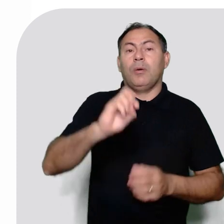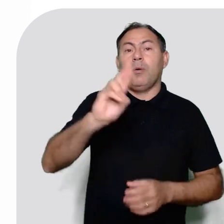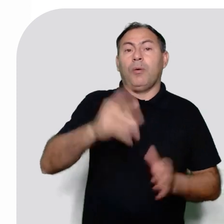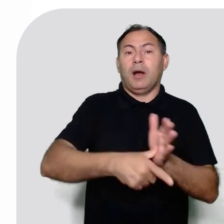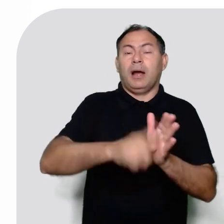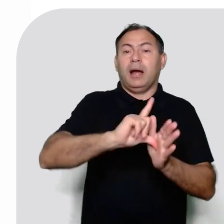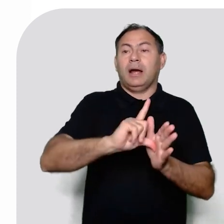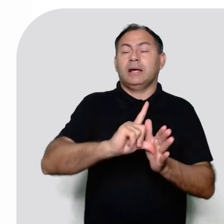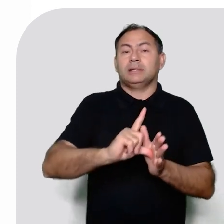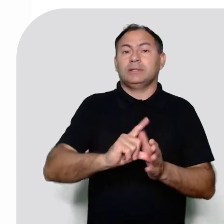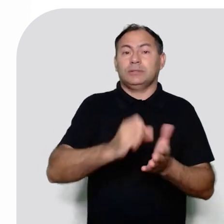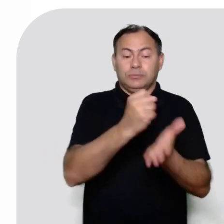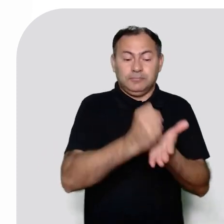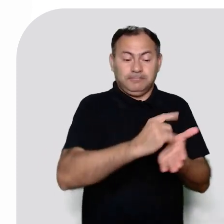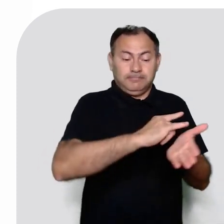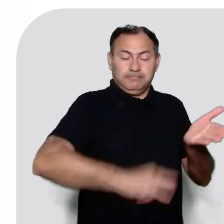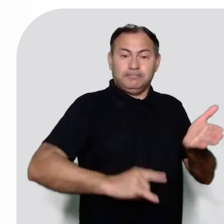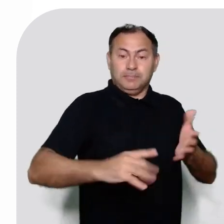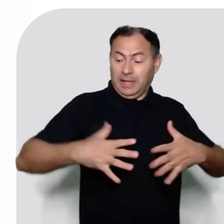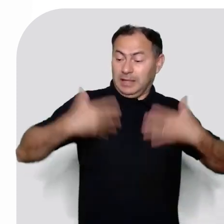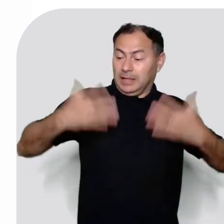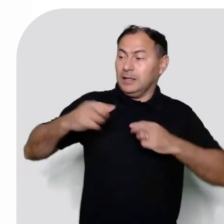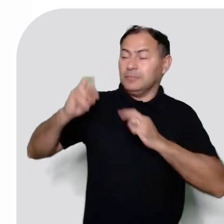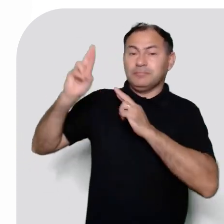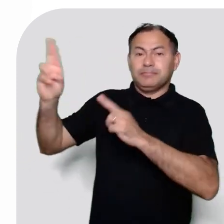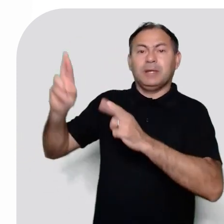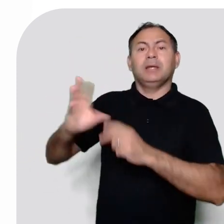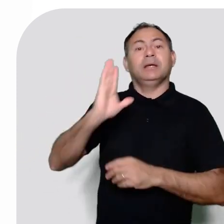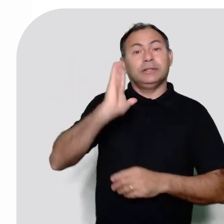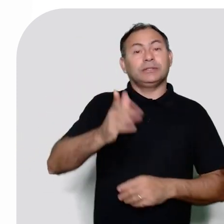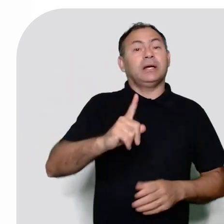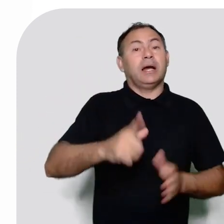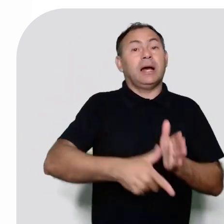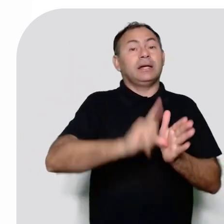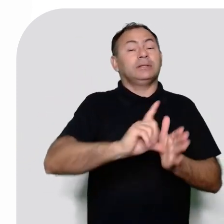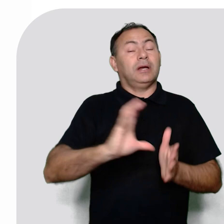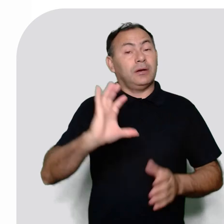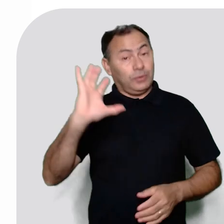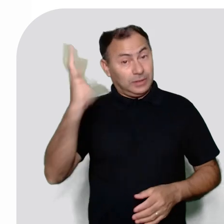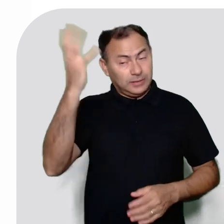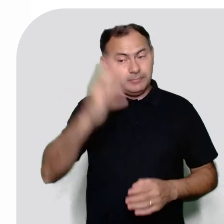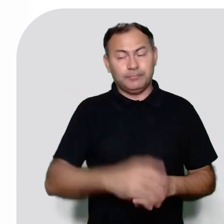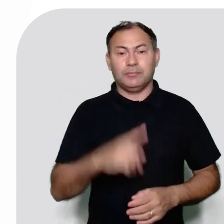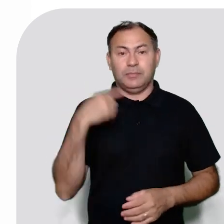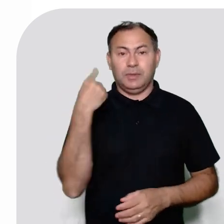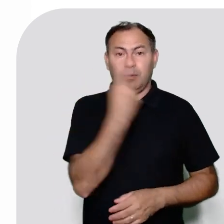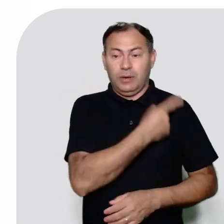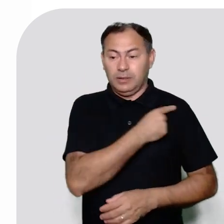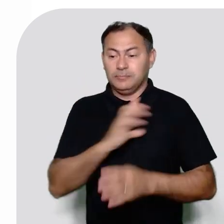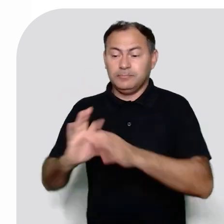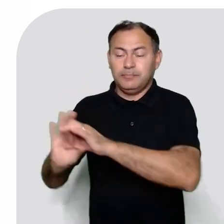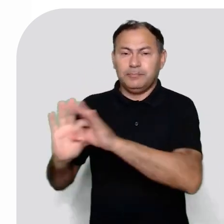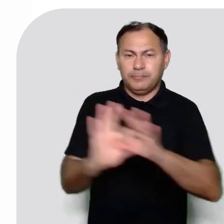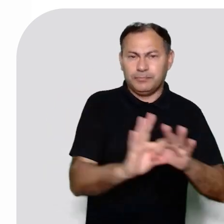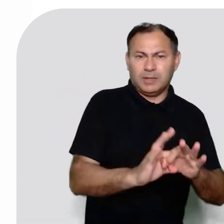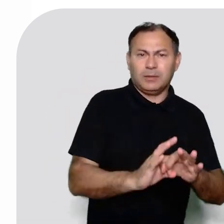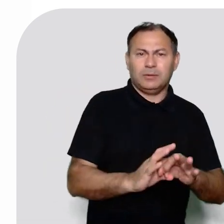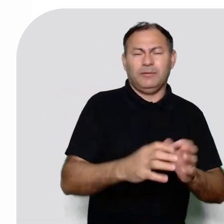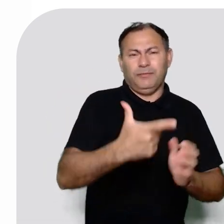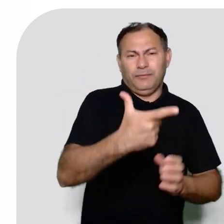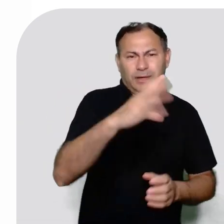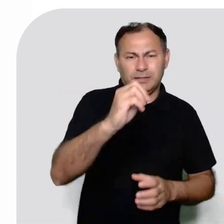antes da Gaudium et Spes já aconteciam. Nós estamos num contexto ali de 20